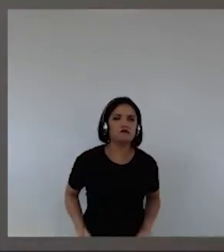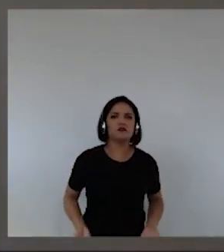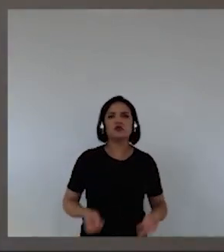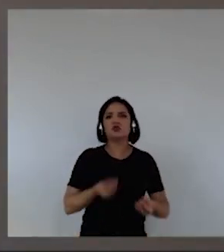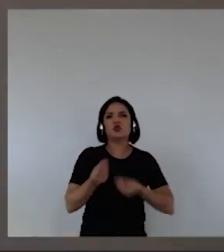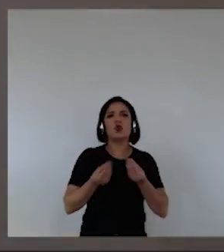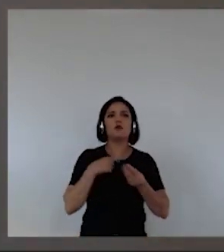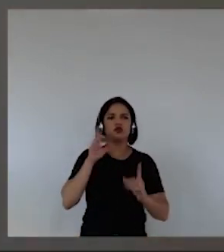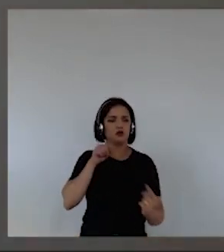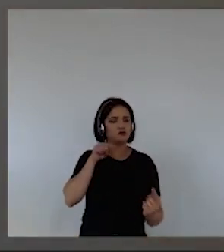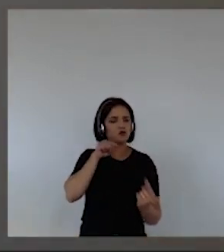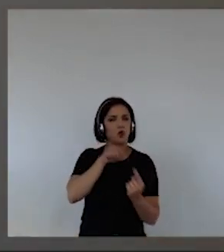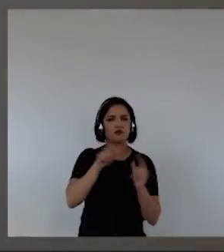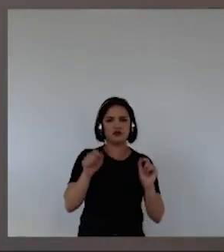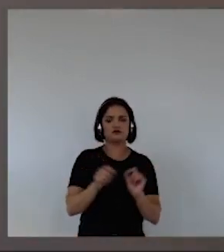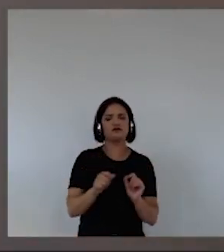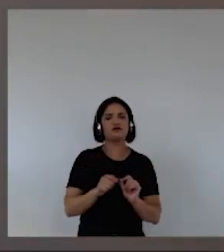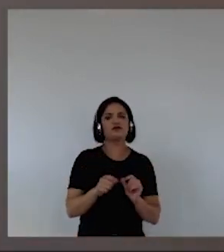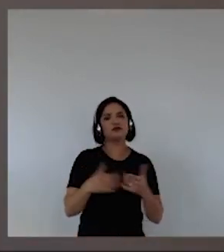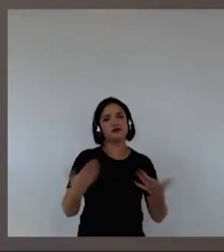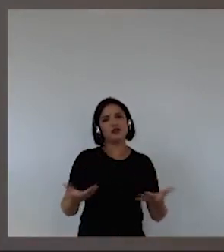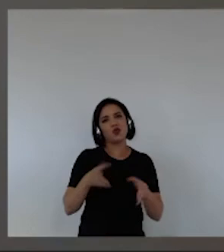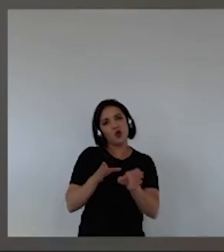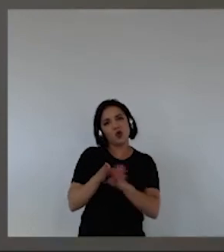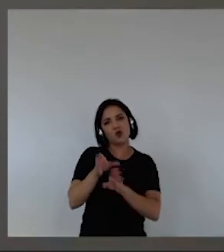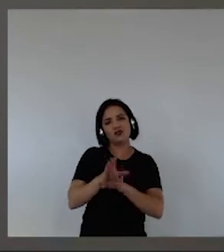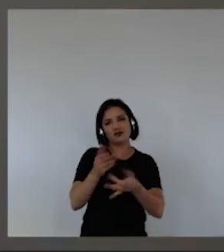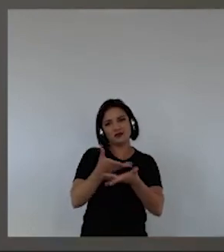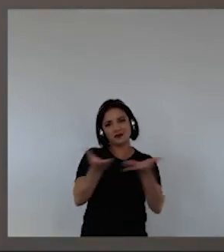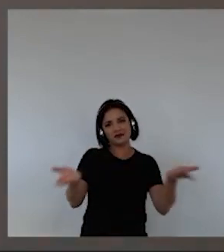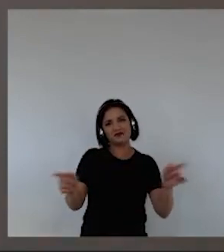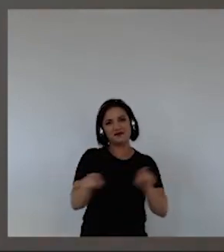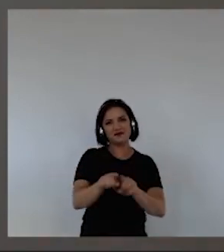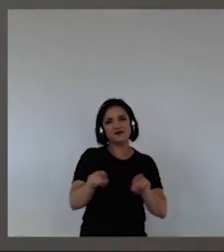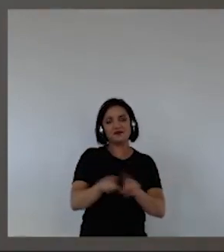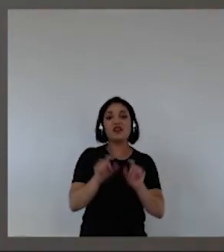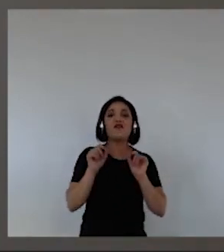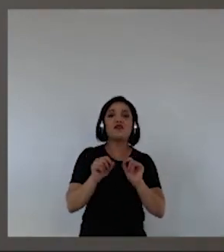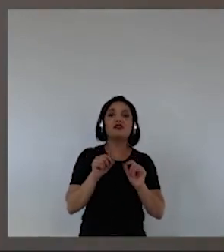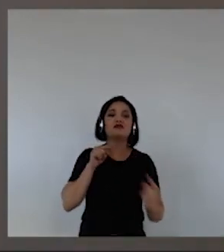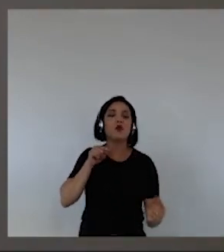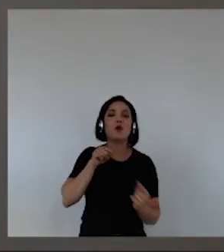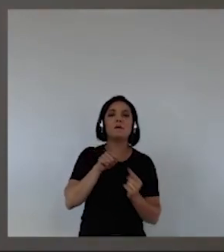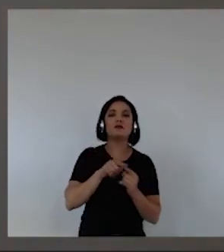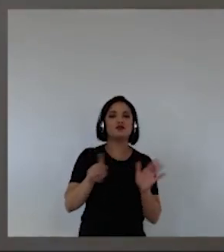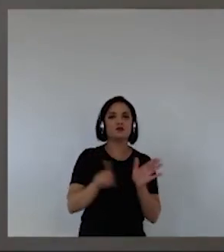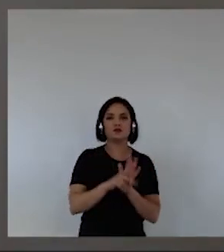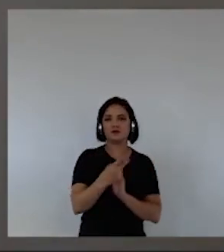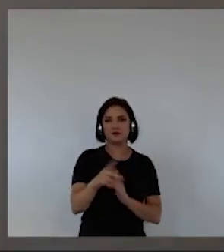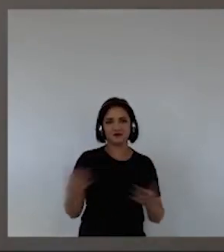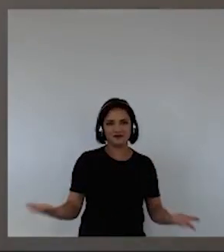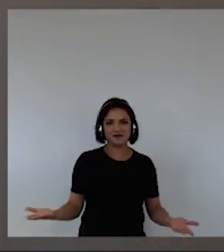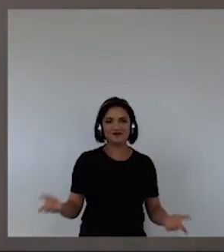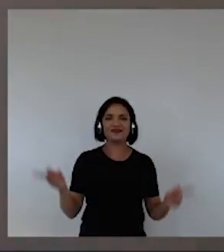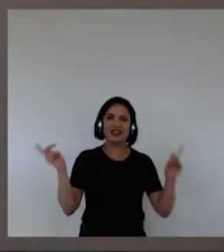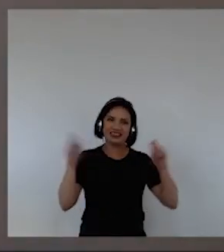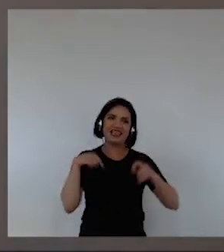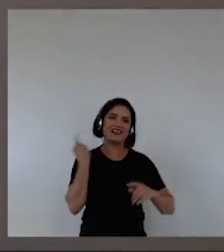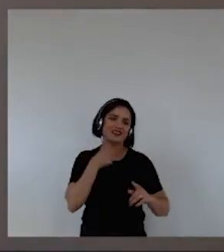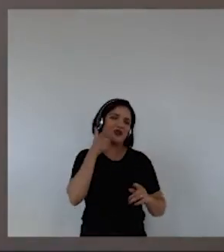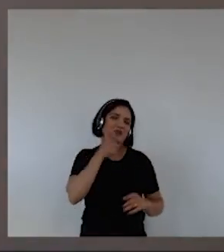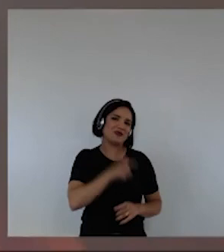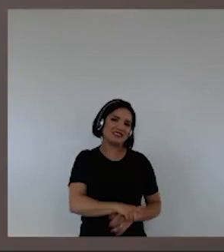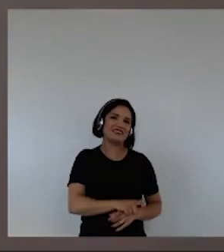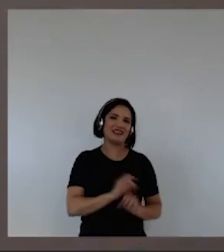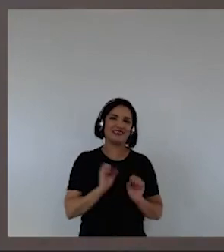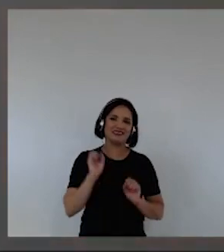Estabeleci essas metas para mim e eu daria esse conselho para as pessoas. Estabeleçam metas próprias. Nós podemos, nós conseguimos, é